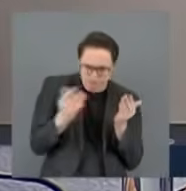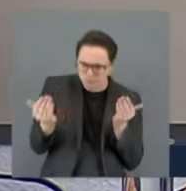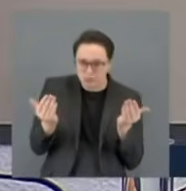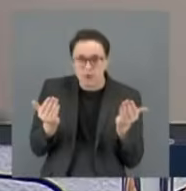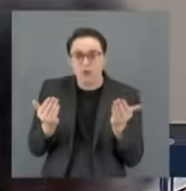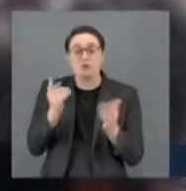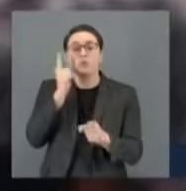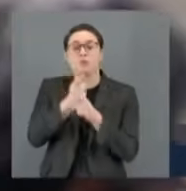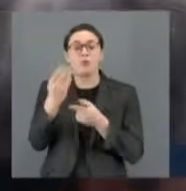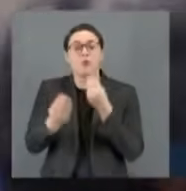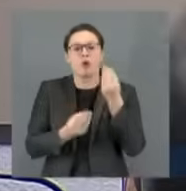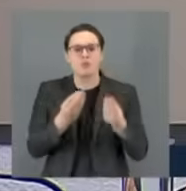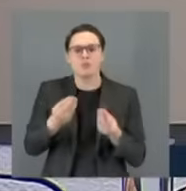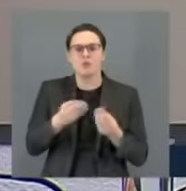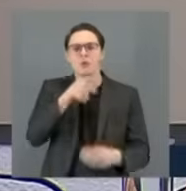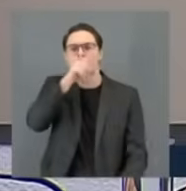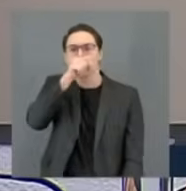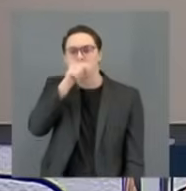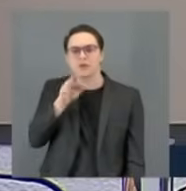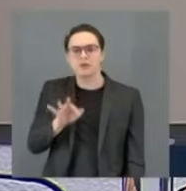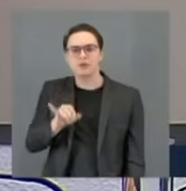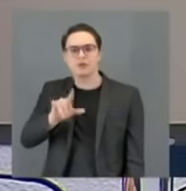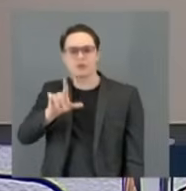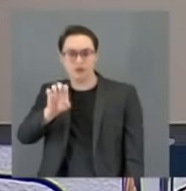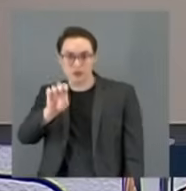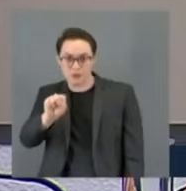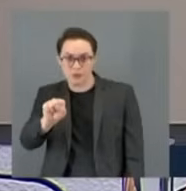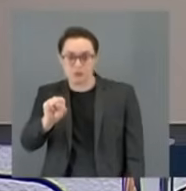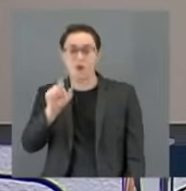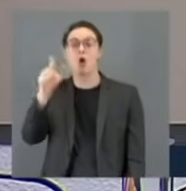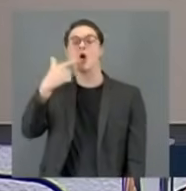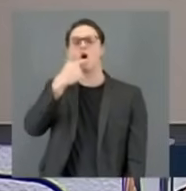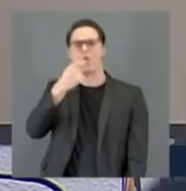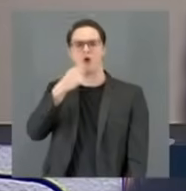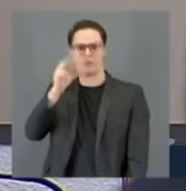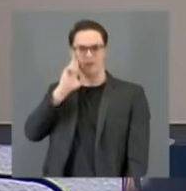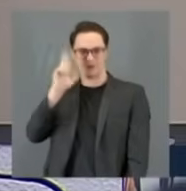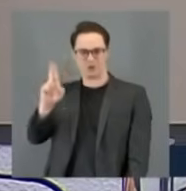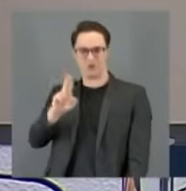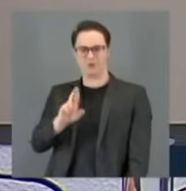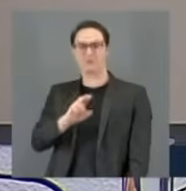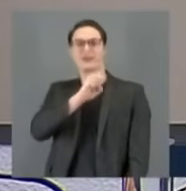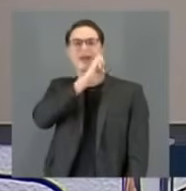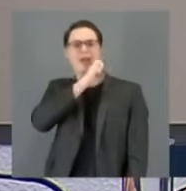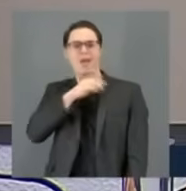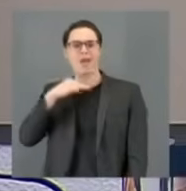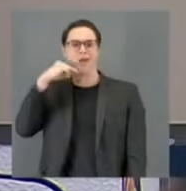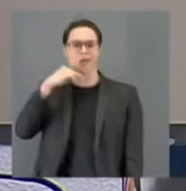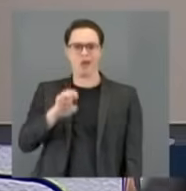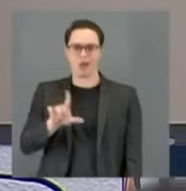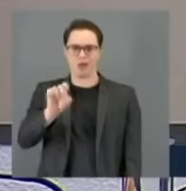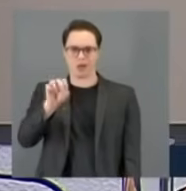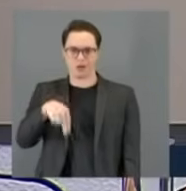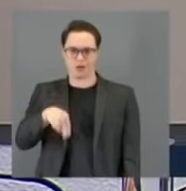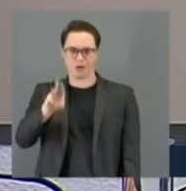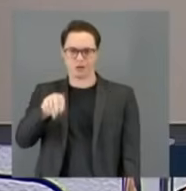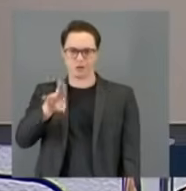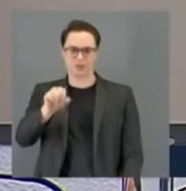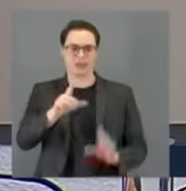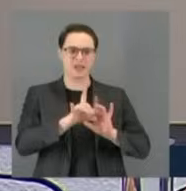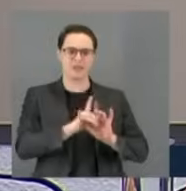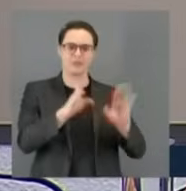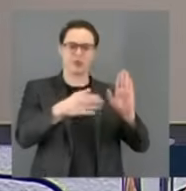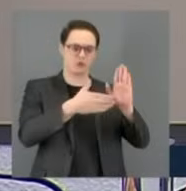Files americano, e que o Elon Musk liberou os arquivos internos de conversas do Twitter